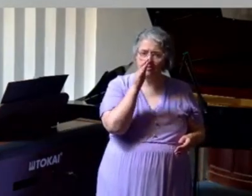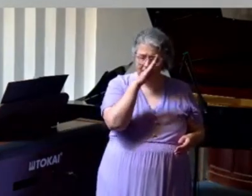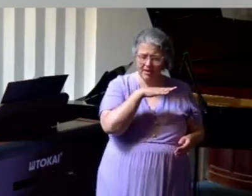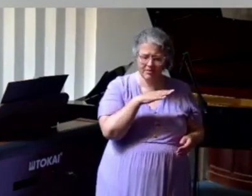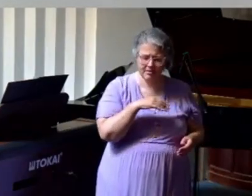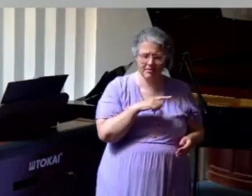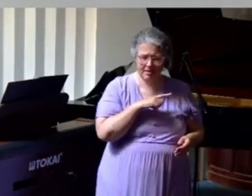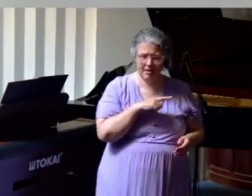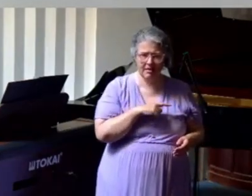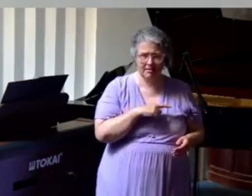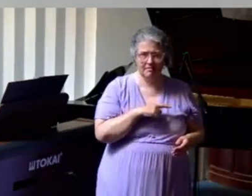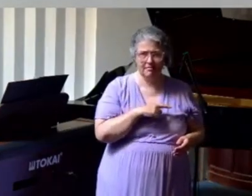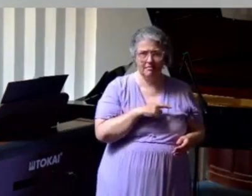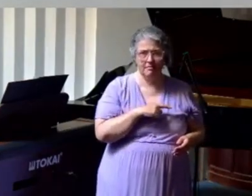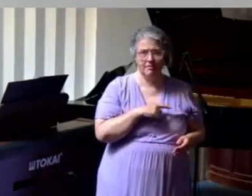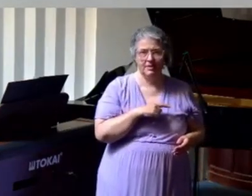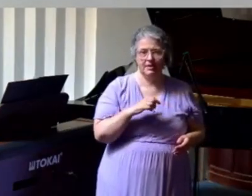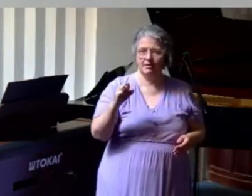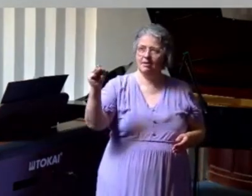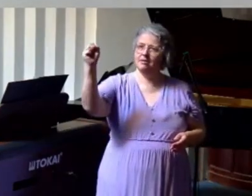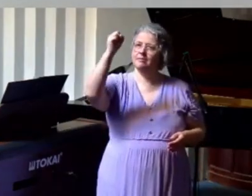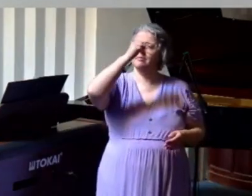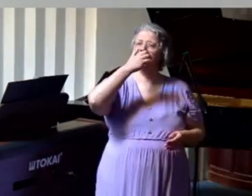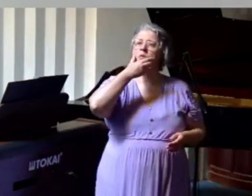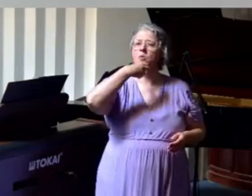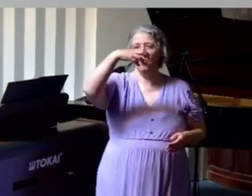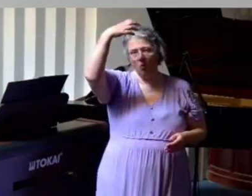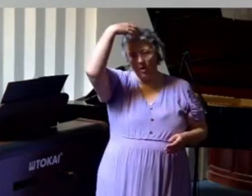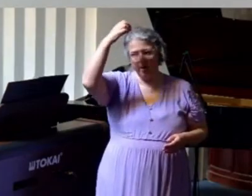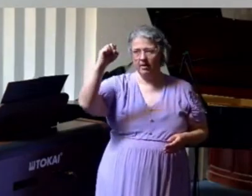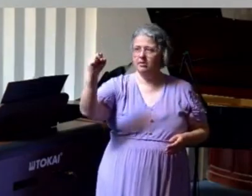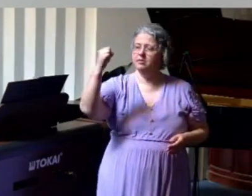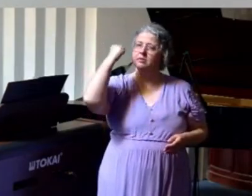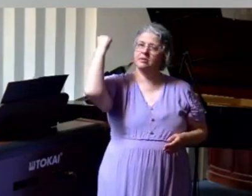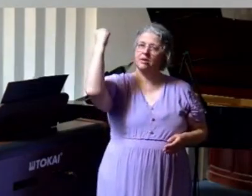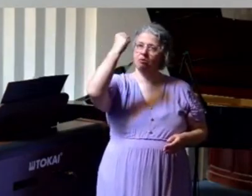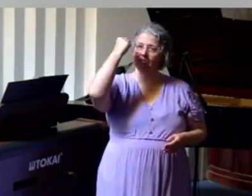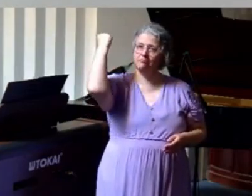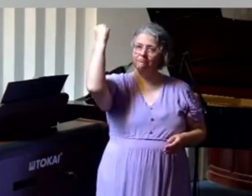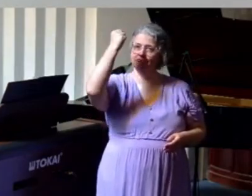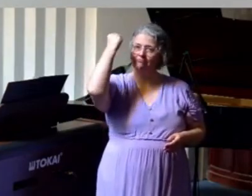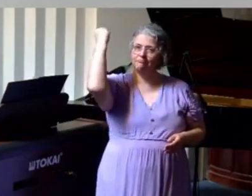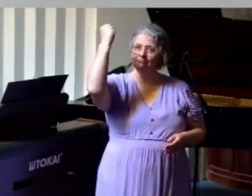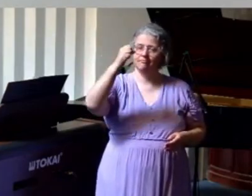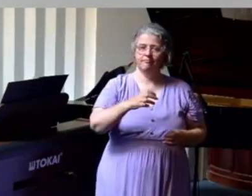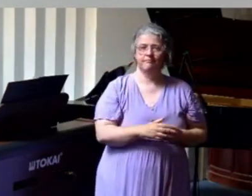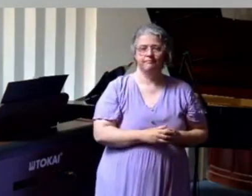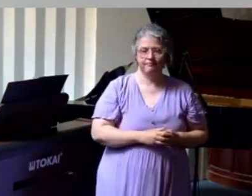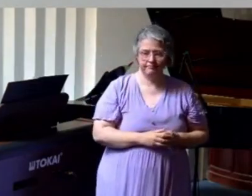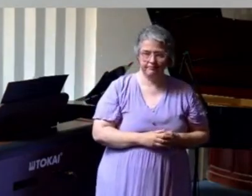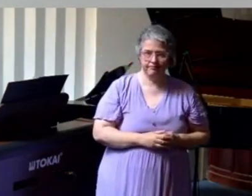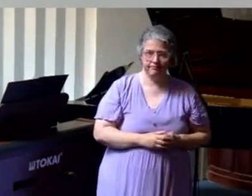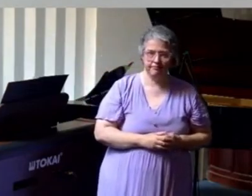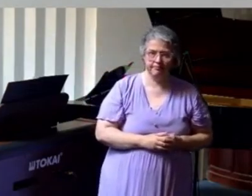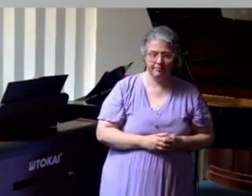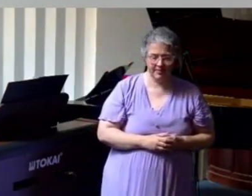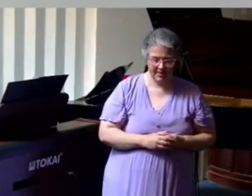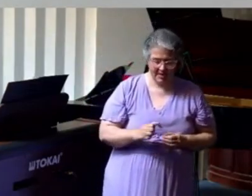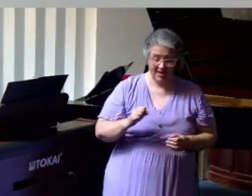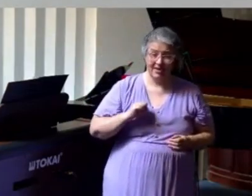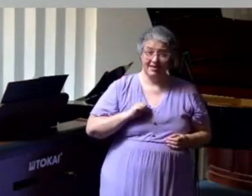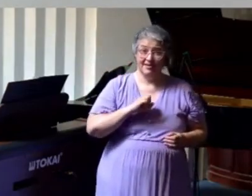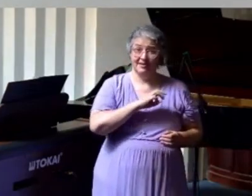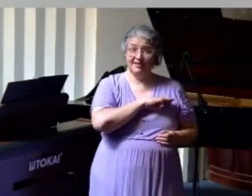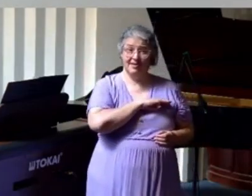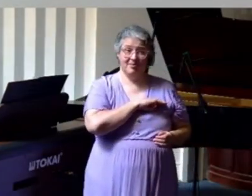desses exemplos é o de Saul. Saul, olha, Samuel insistiu tanto com o rei